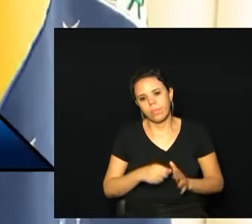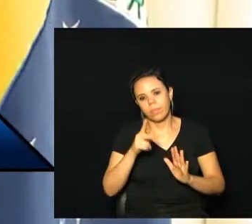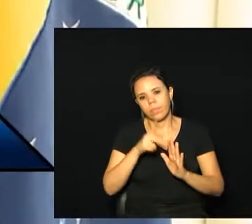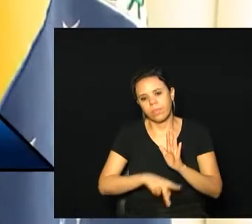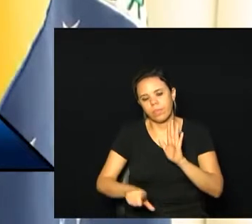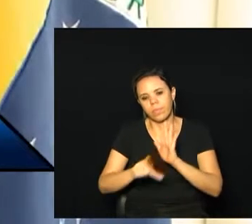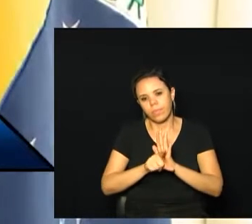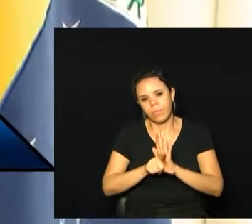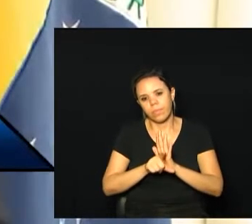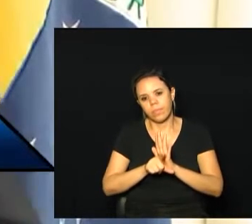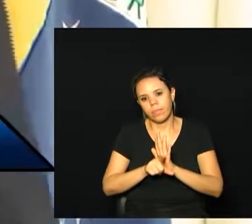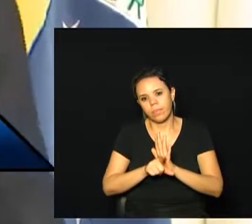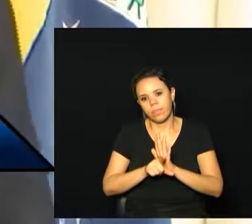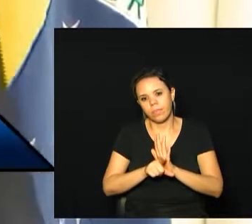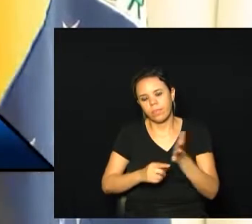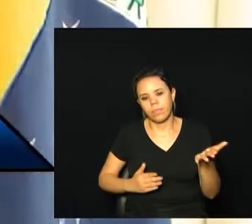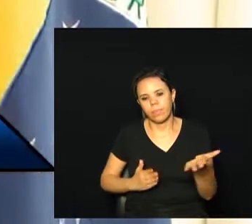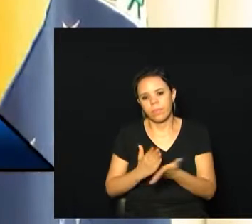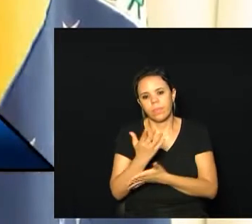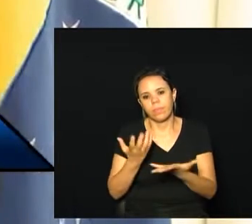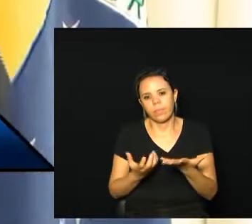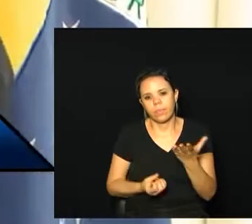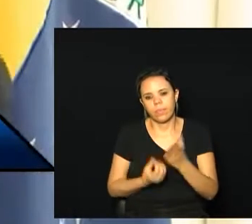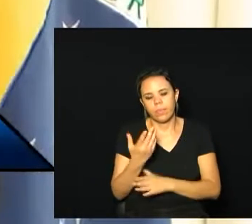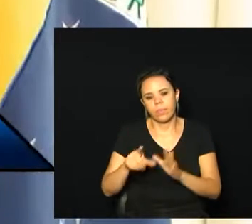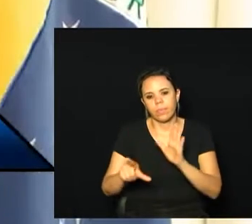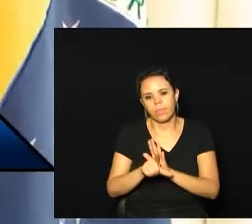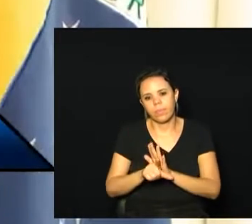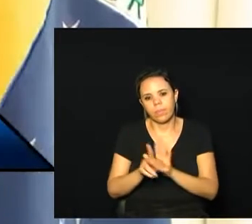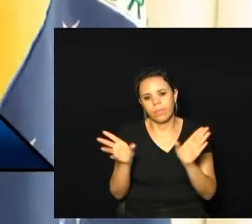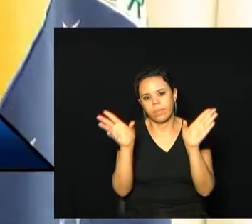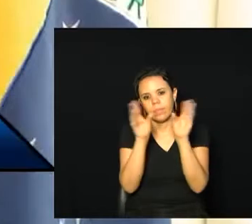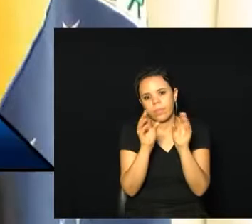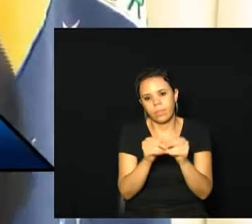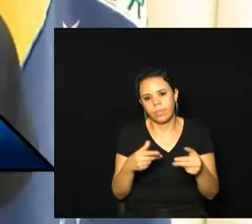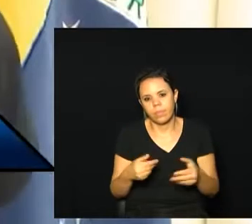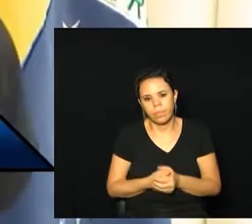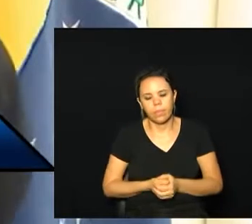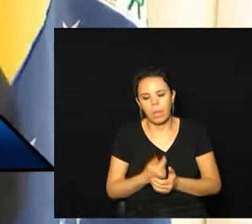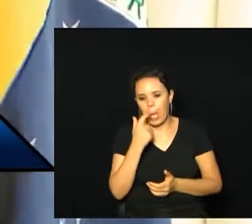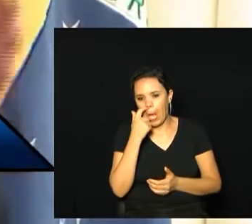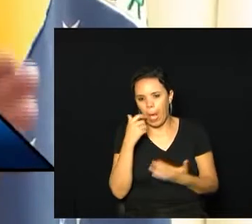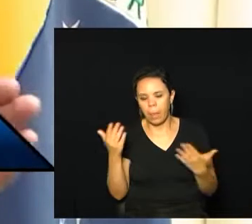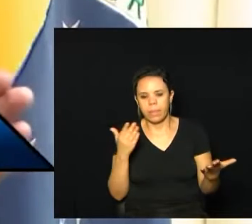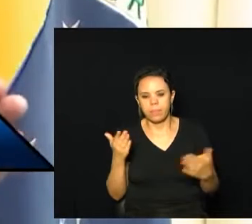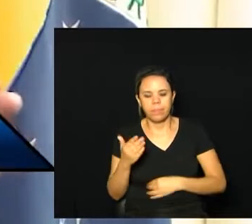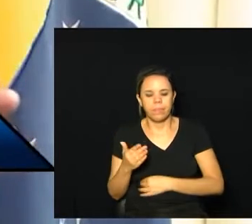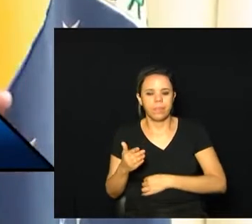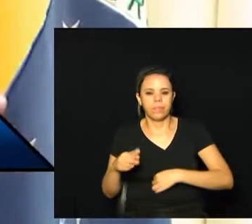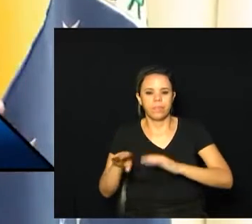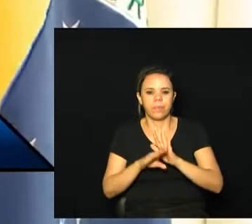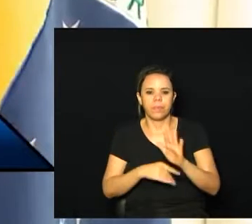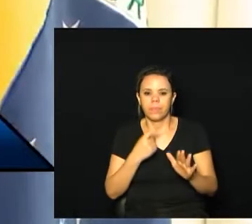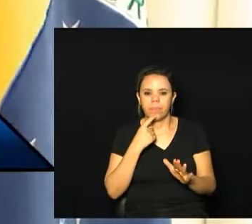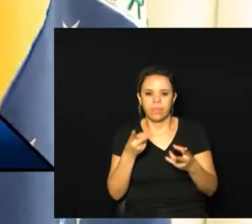de lei que se aprovar vai criar a lei, vai definir as diretrizes, quais são os parâmetros que Campina